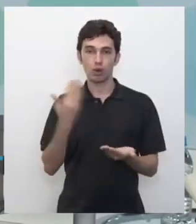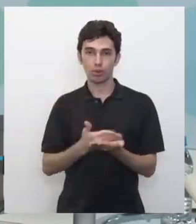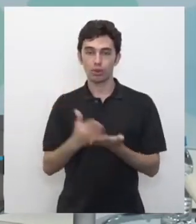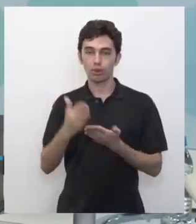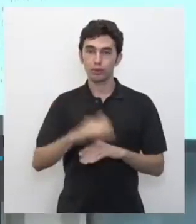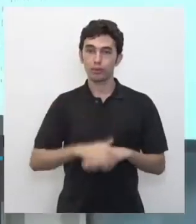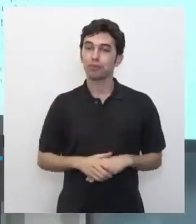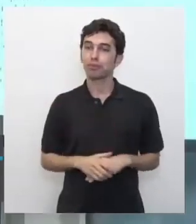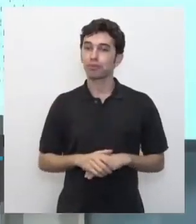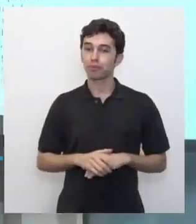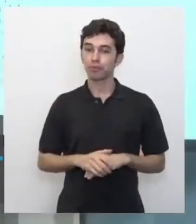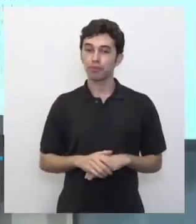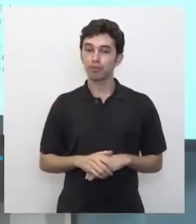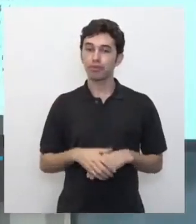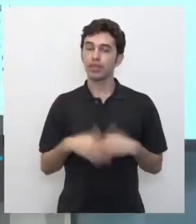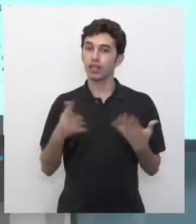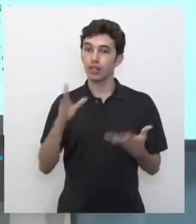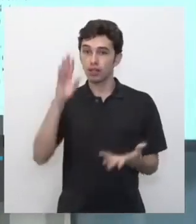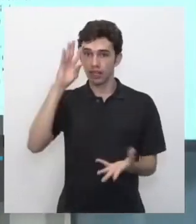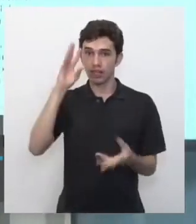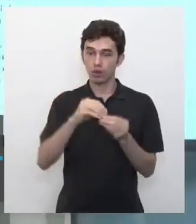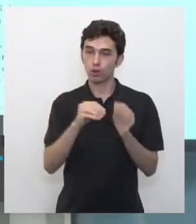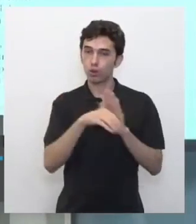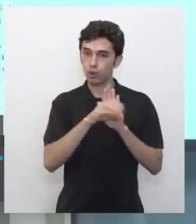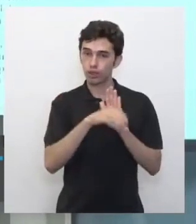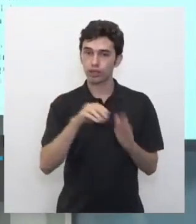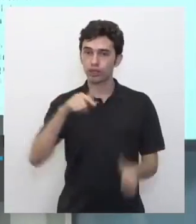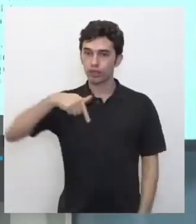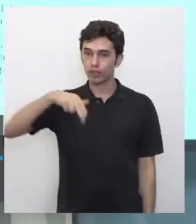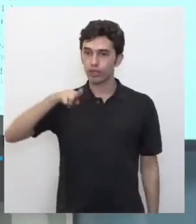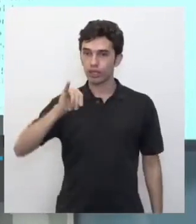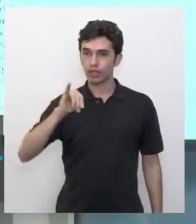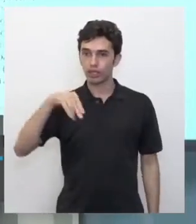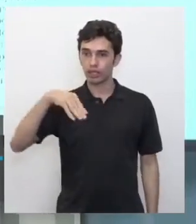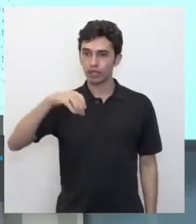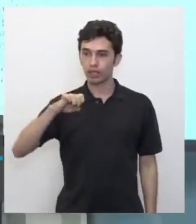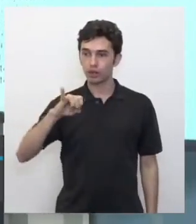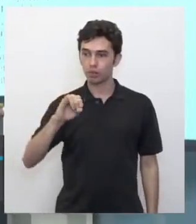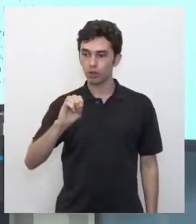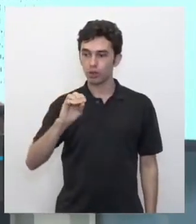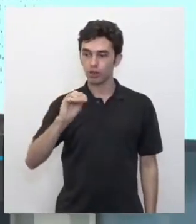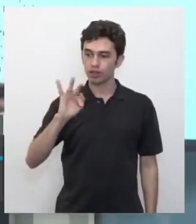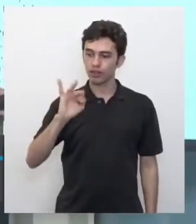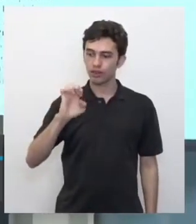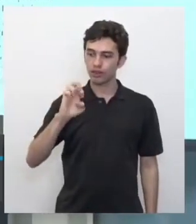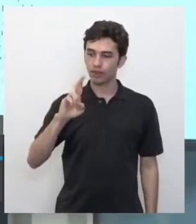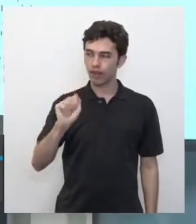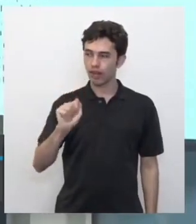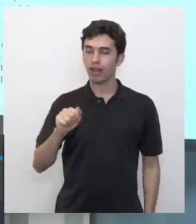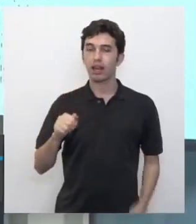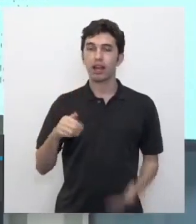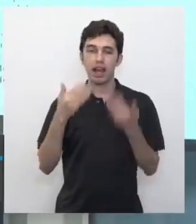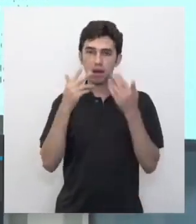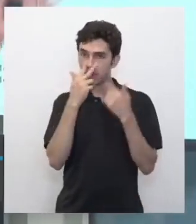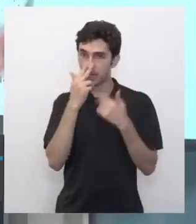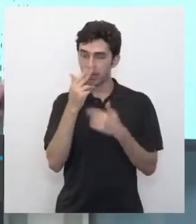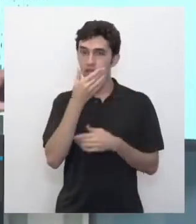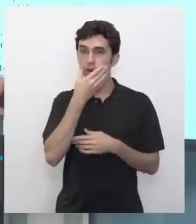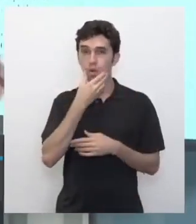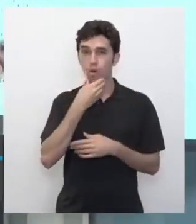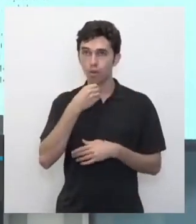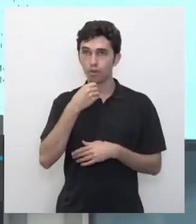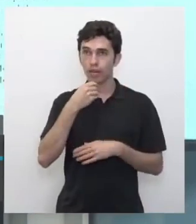Tá? Então, dentro do conceito de quinesfera, aparece ali como se o homem estivesse, né, dentro de uma esfera